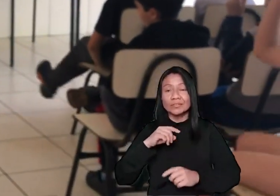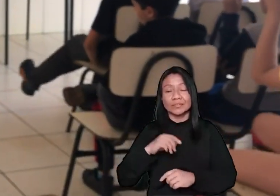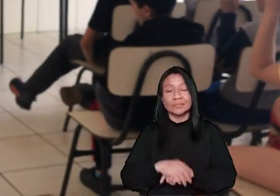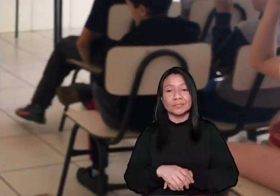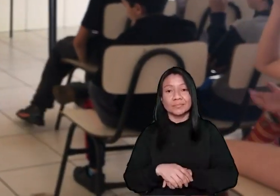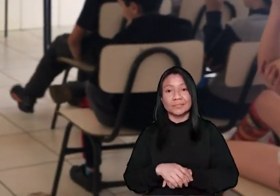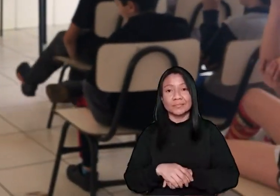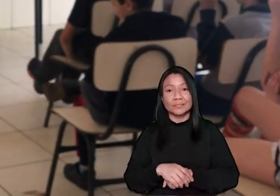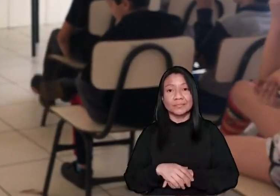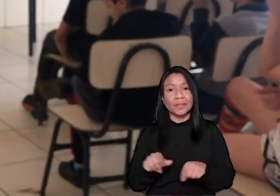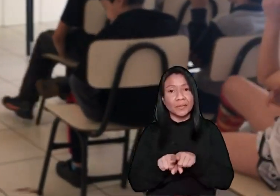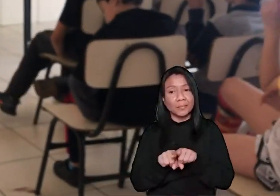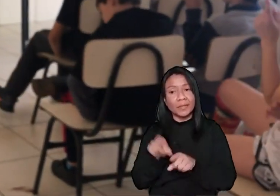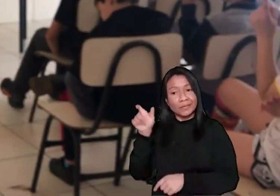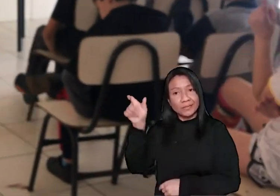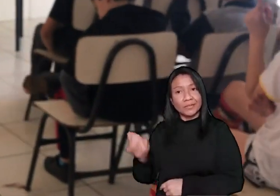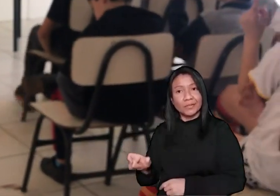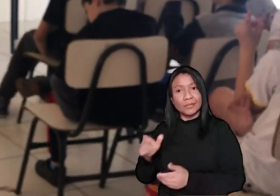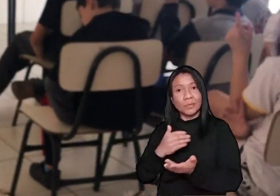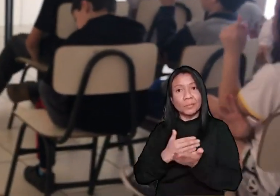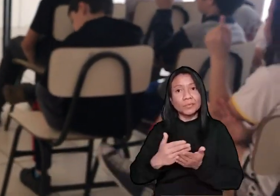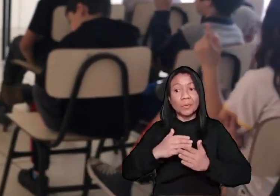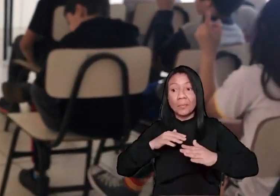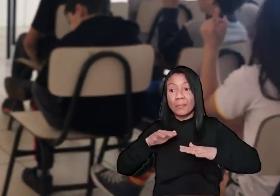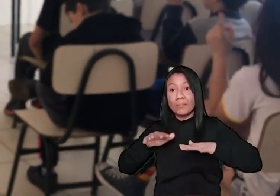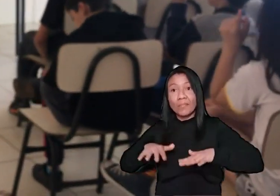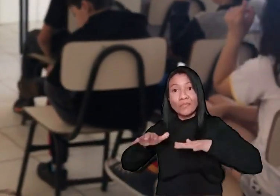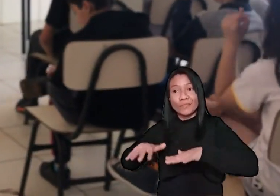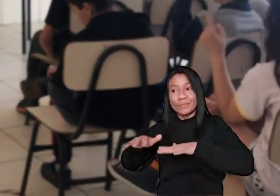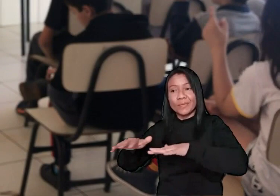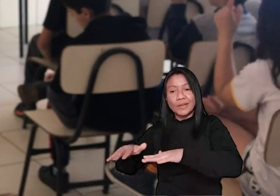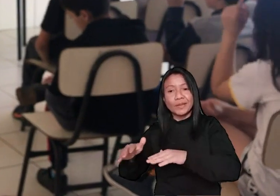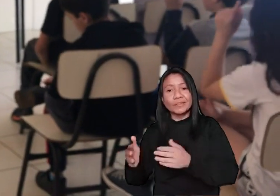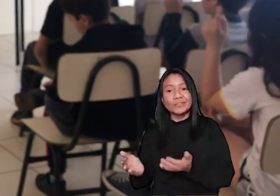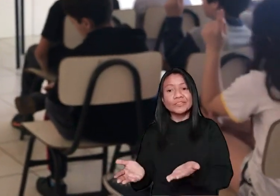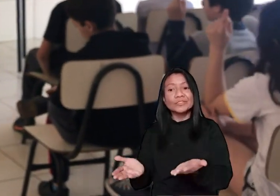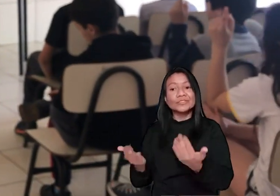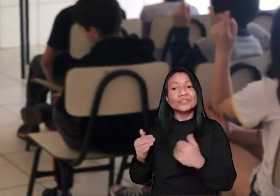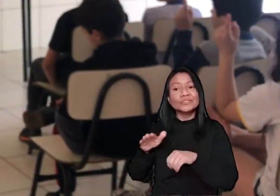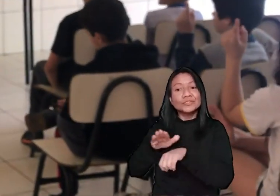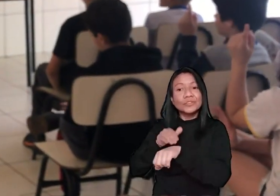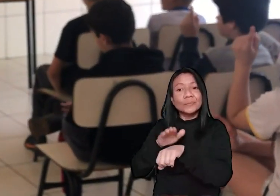nome da escola de vocês, através do Deodato, e também a